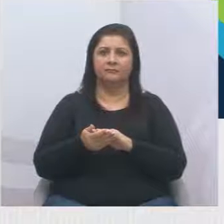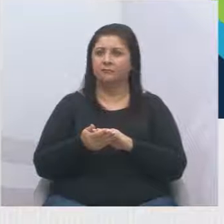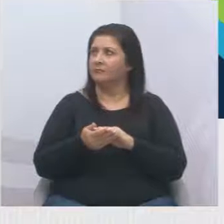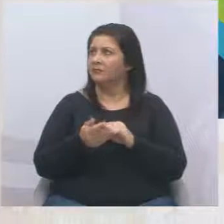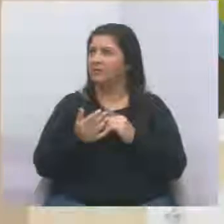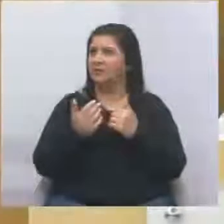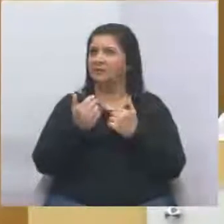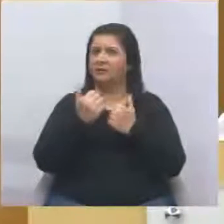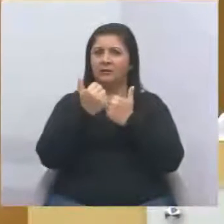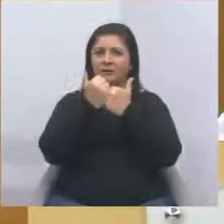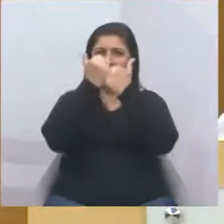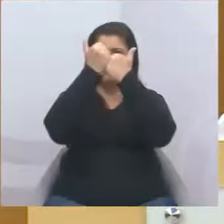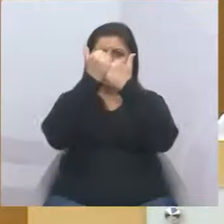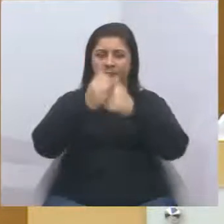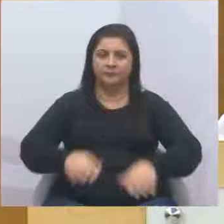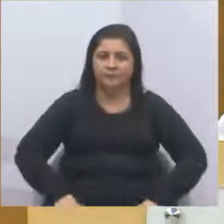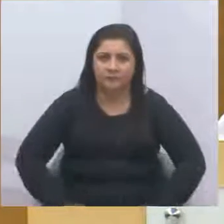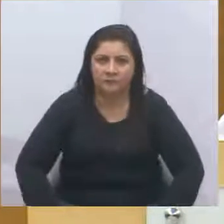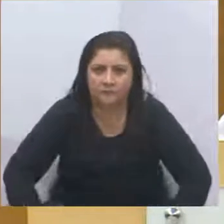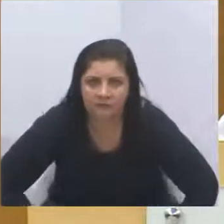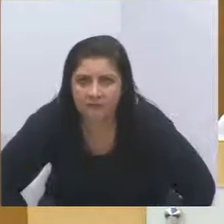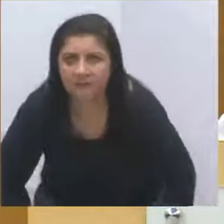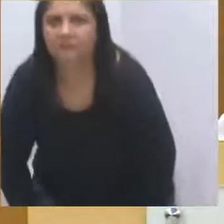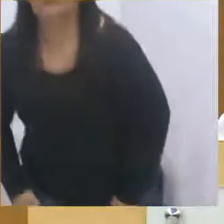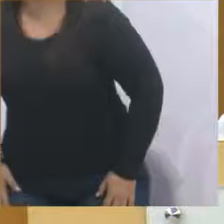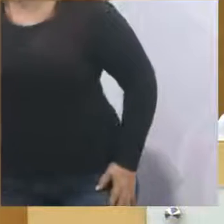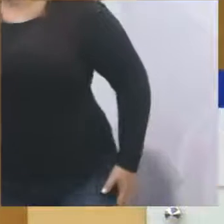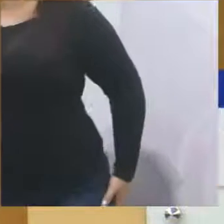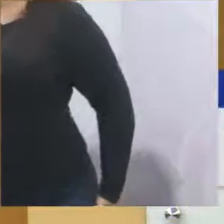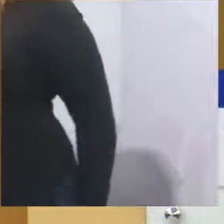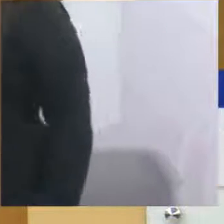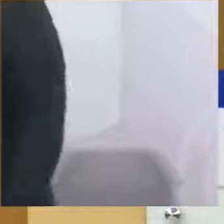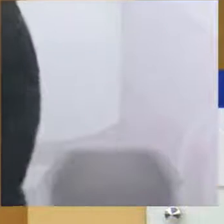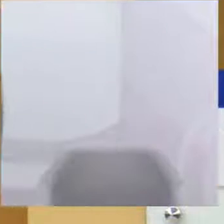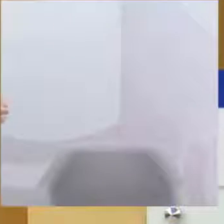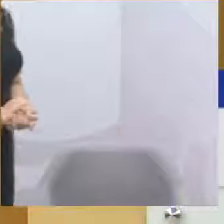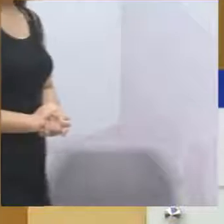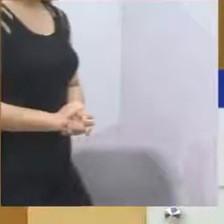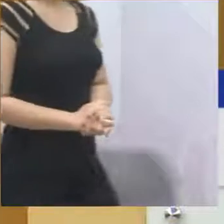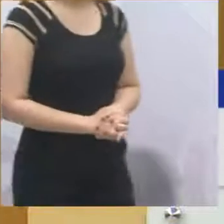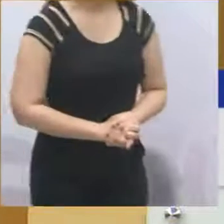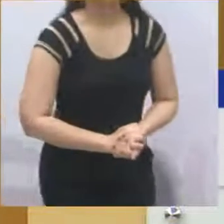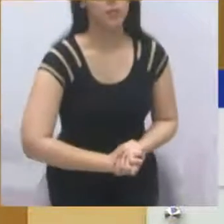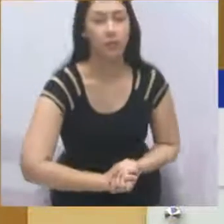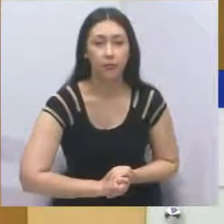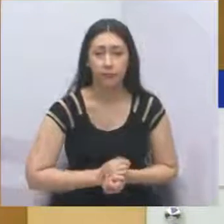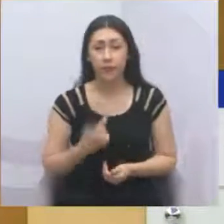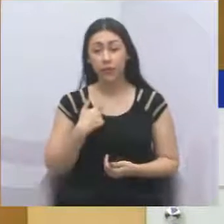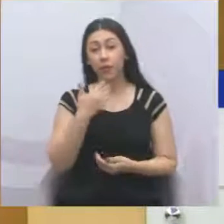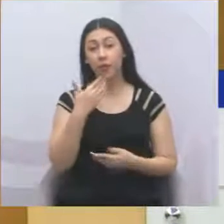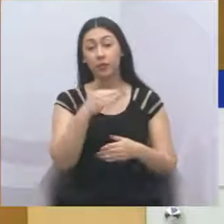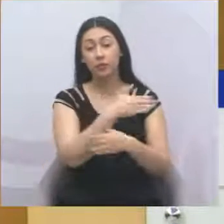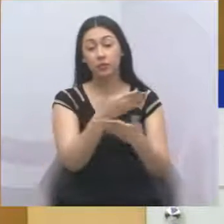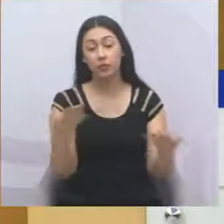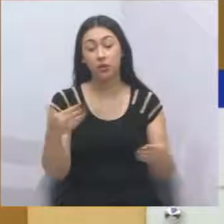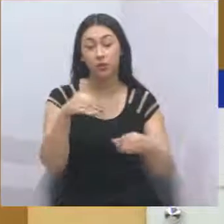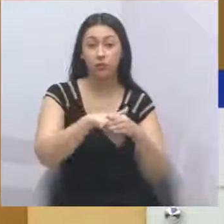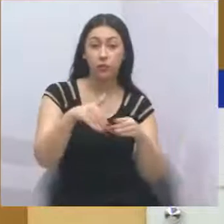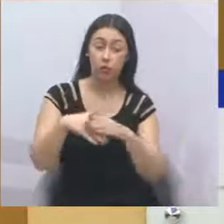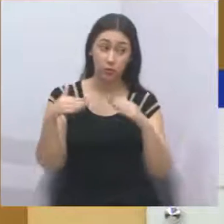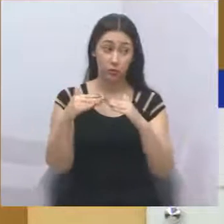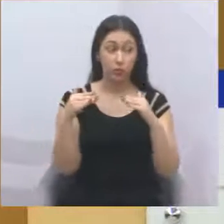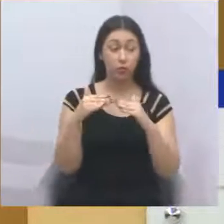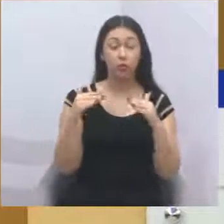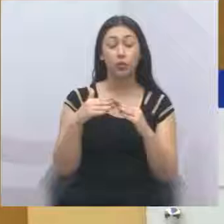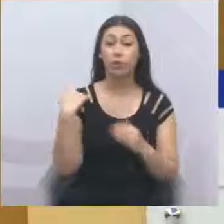nobres pares, eu peço o voto de todos vocês, para que votem favoravelmente, para que possamos realmente